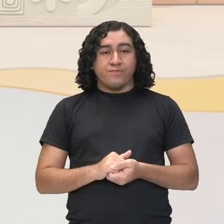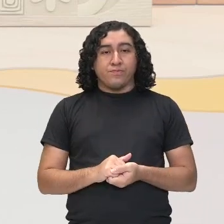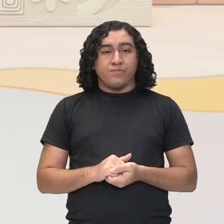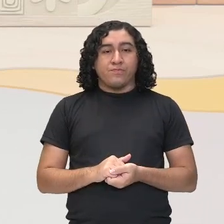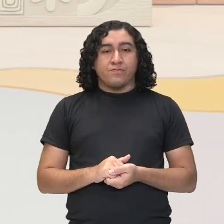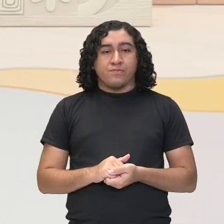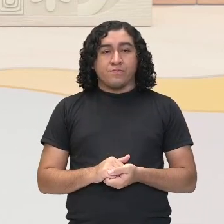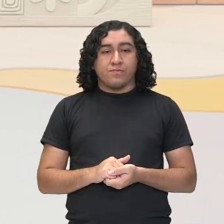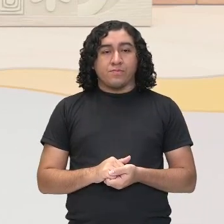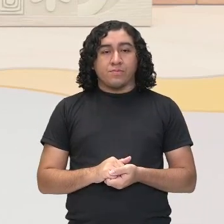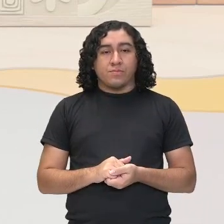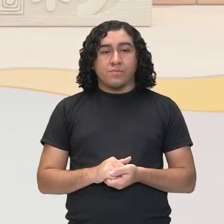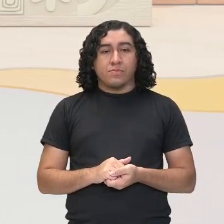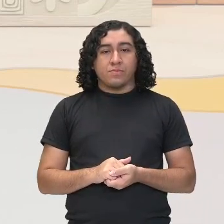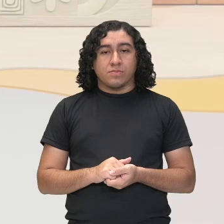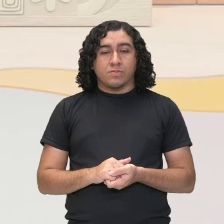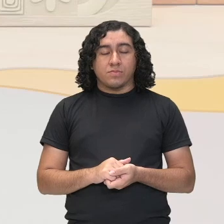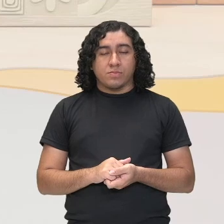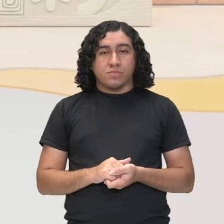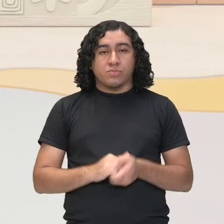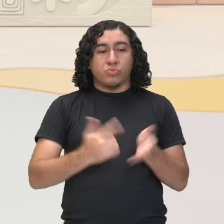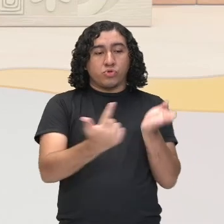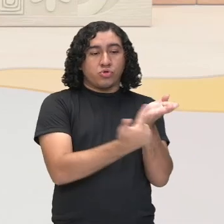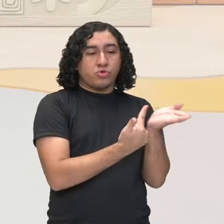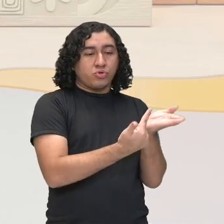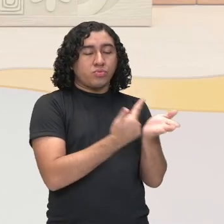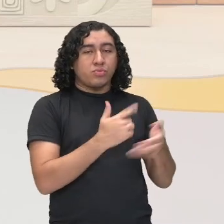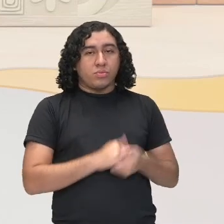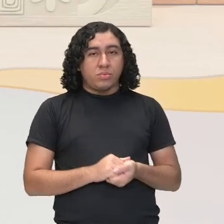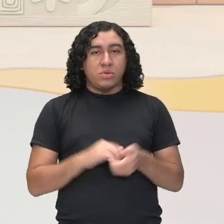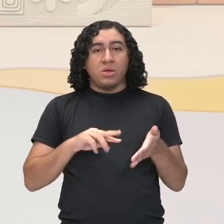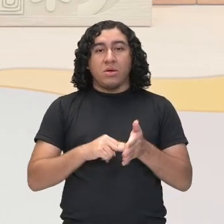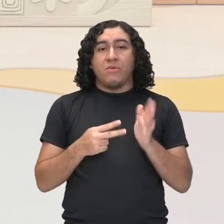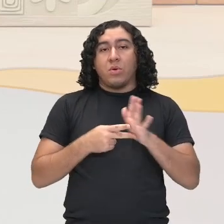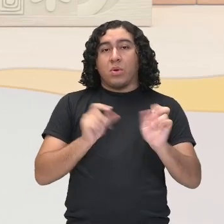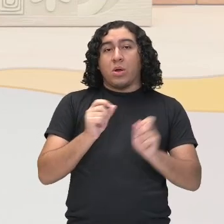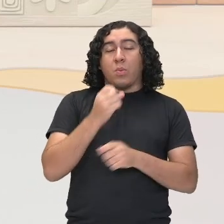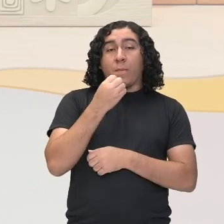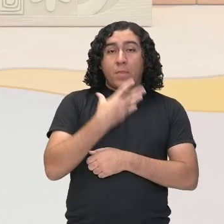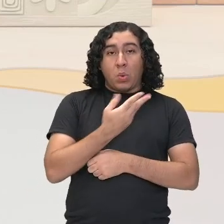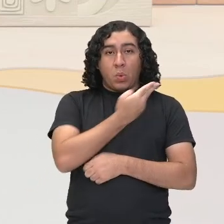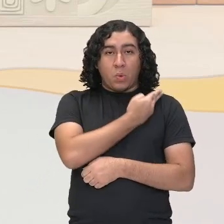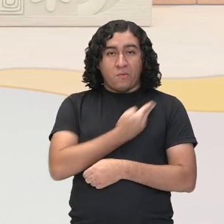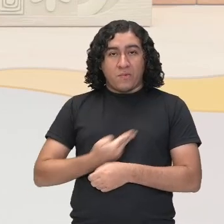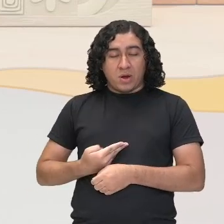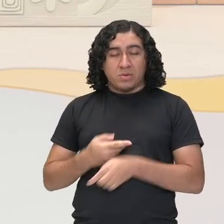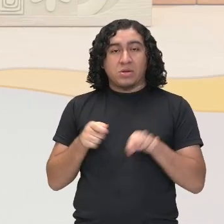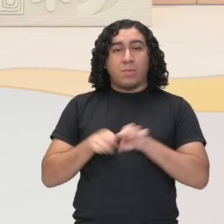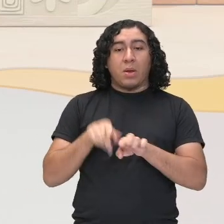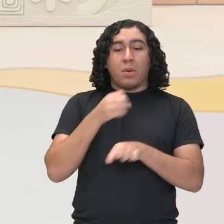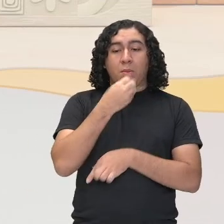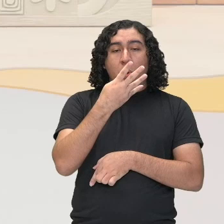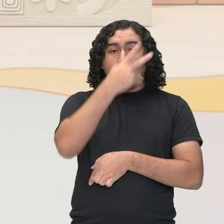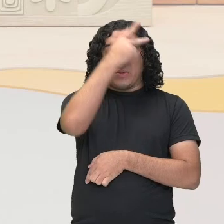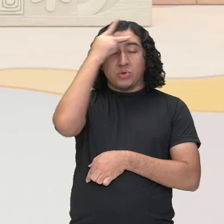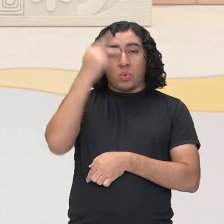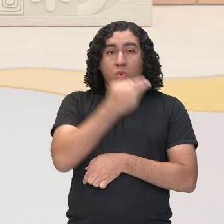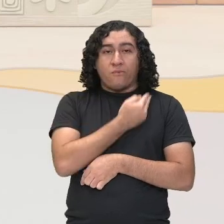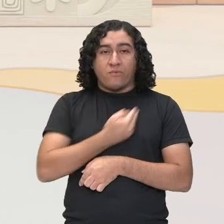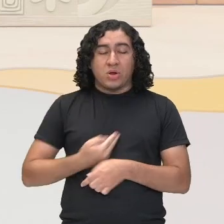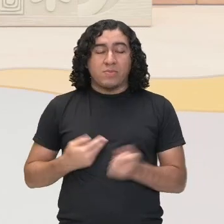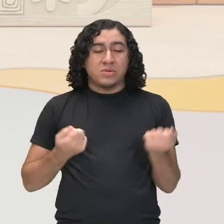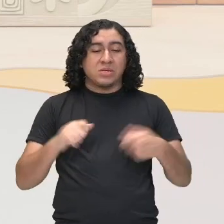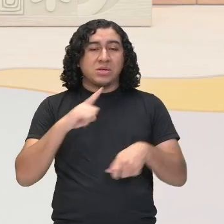o livro, né, de Maquiavel, um bom governante, para manter o governo e a ordem social, precisa tomar